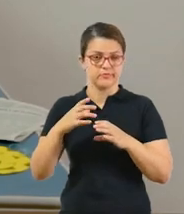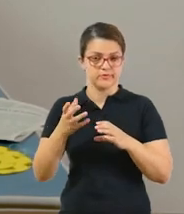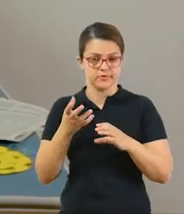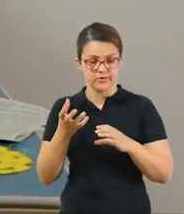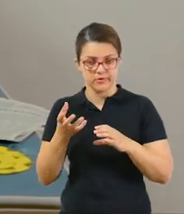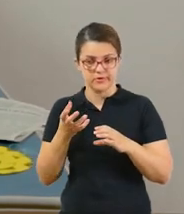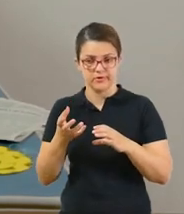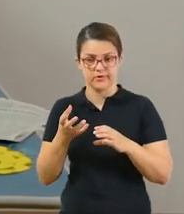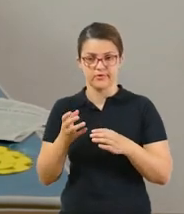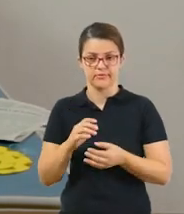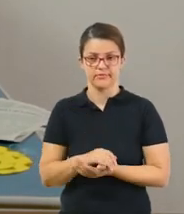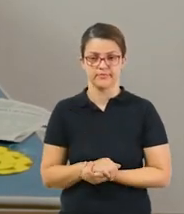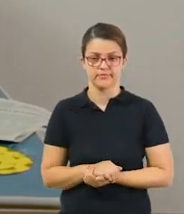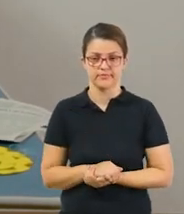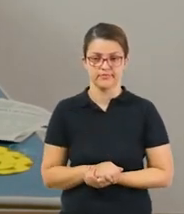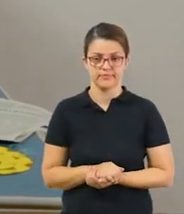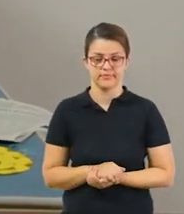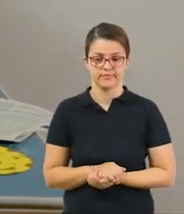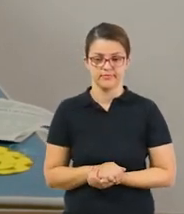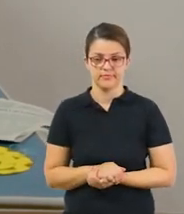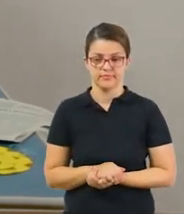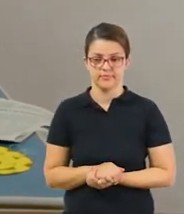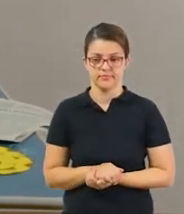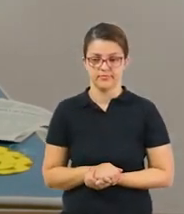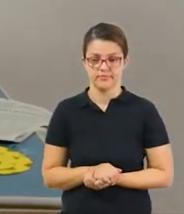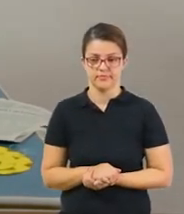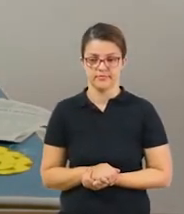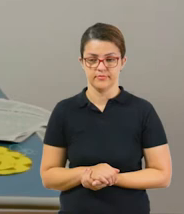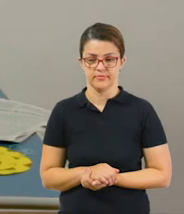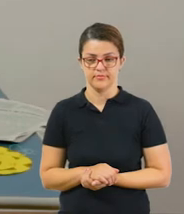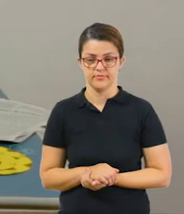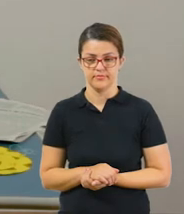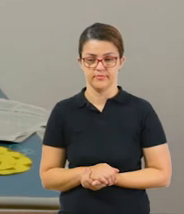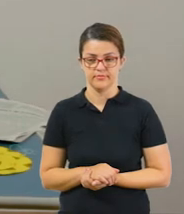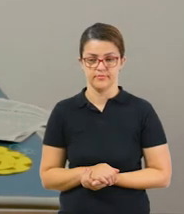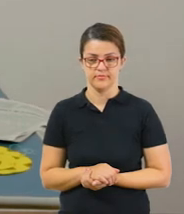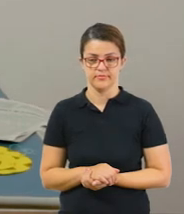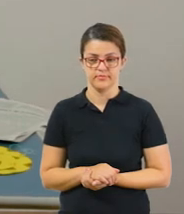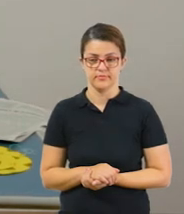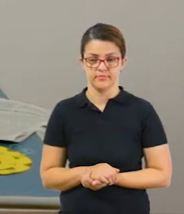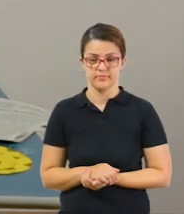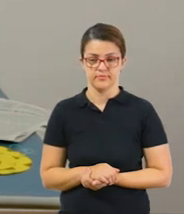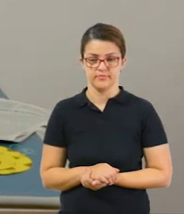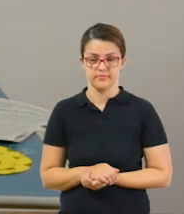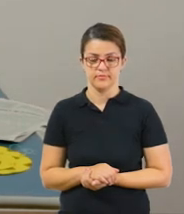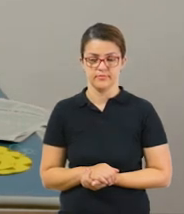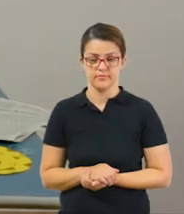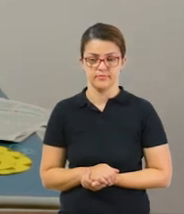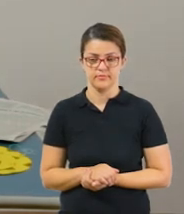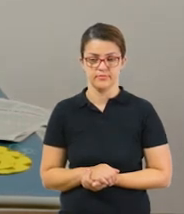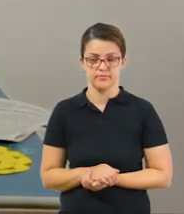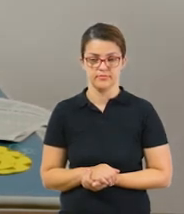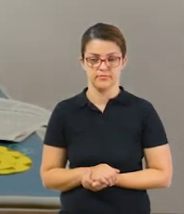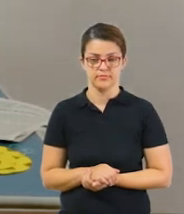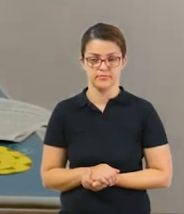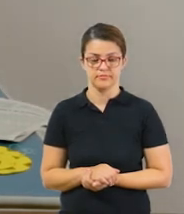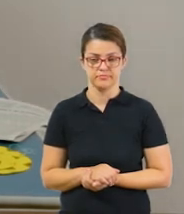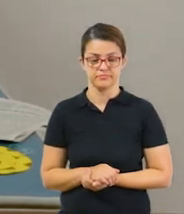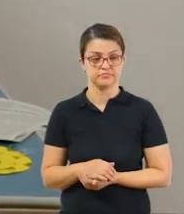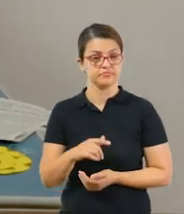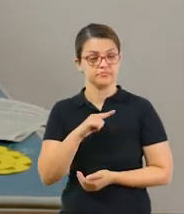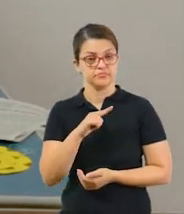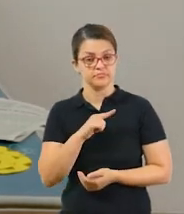tá olha o ah e assim que a gente vai conseguindo vai contornando e faz formando o nosso